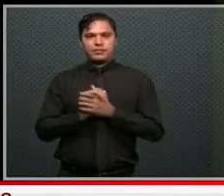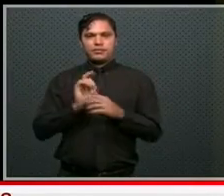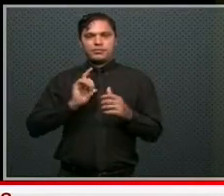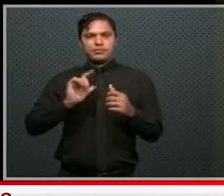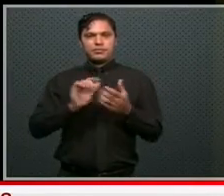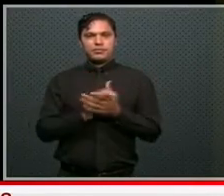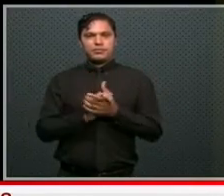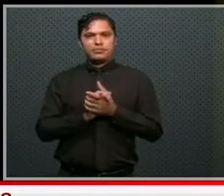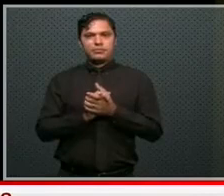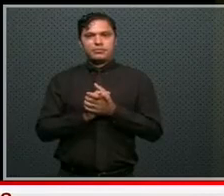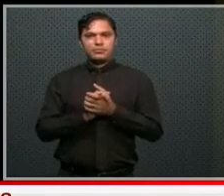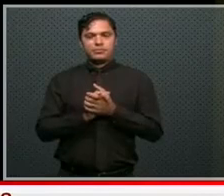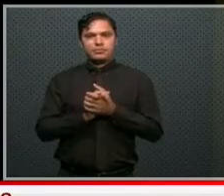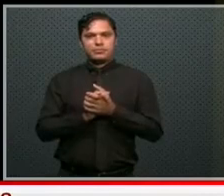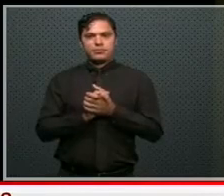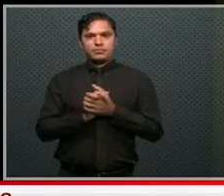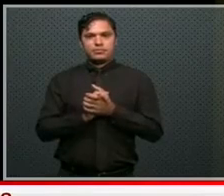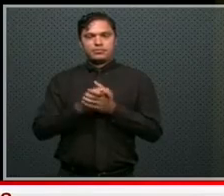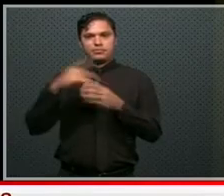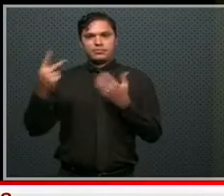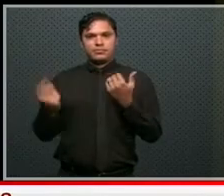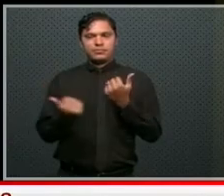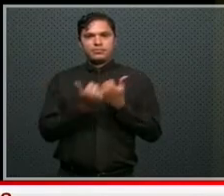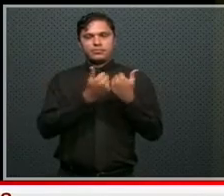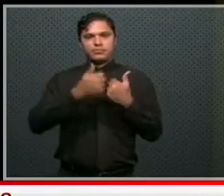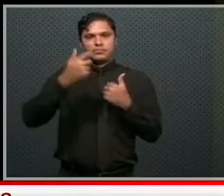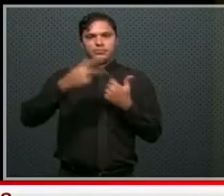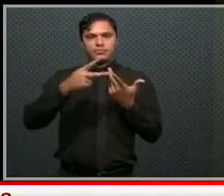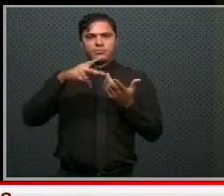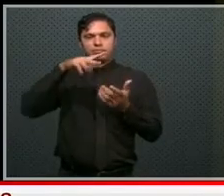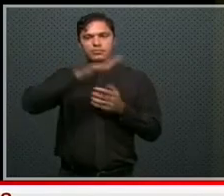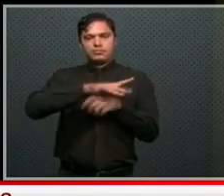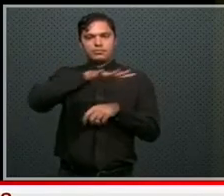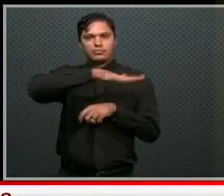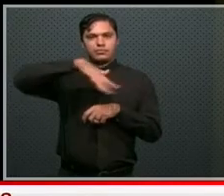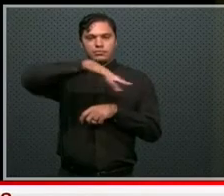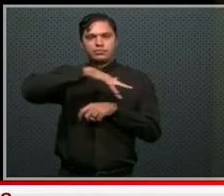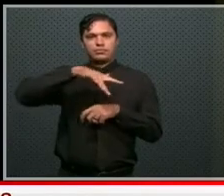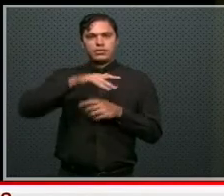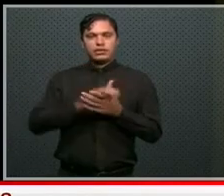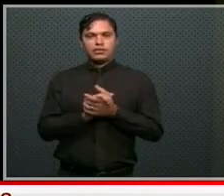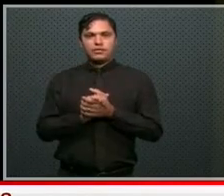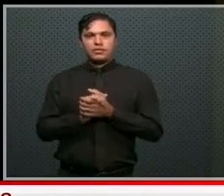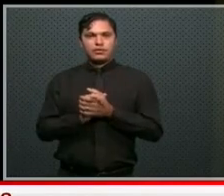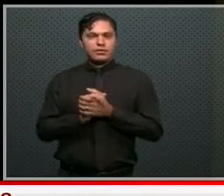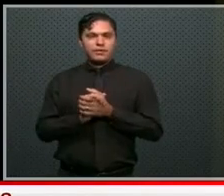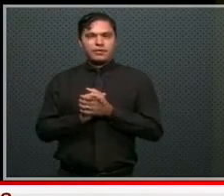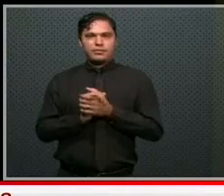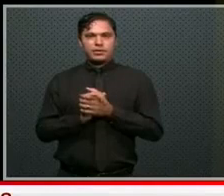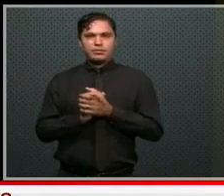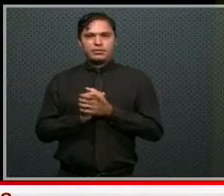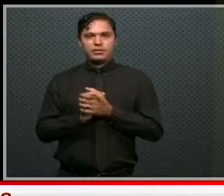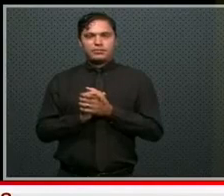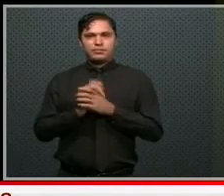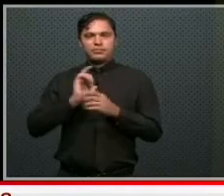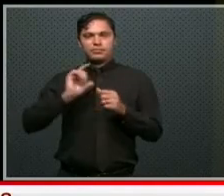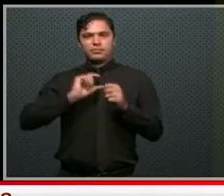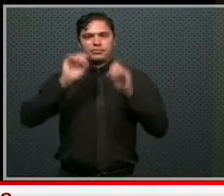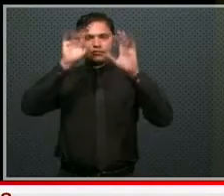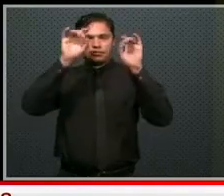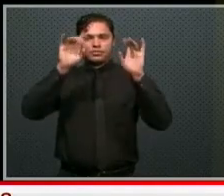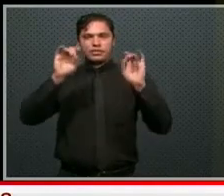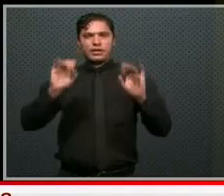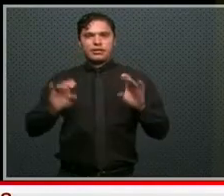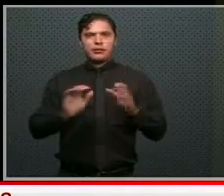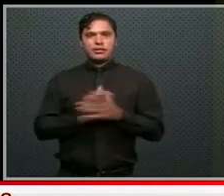do Pará atualmente eu sou lotada na segunda na segunda região agrária que concede em Santarém a que eu deixo um abraço especial para